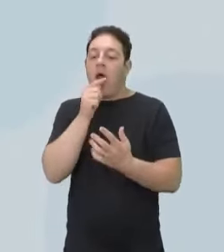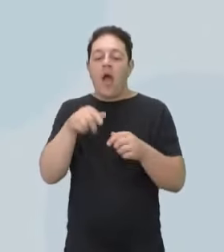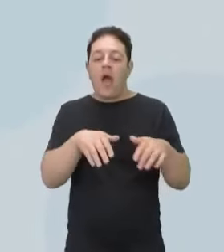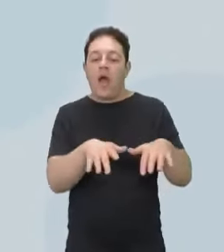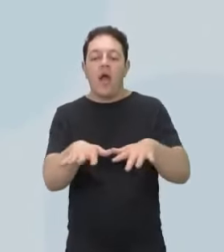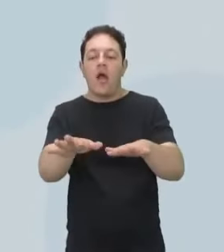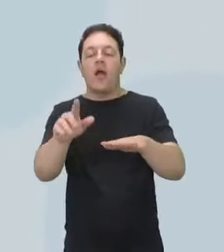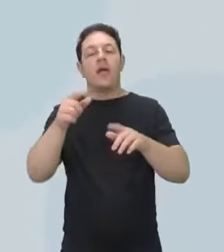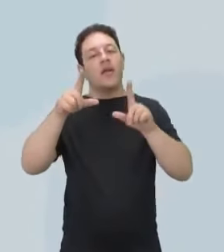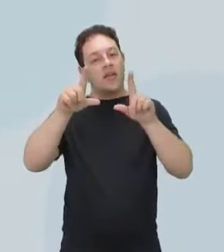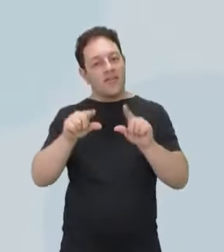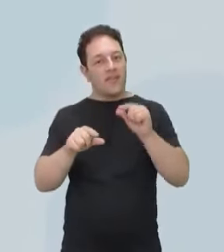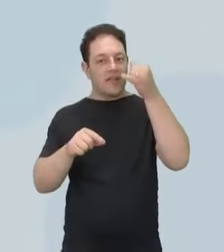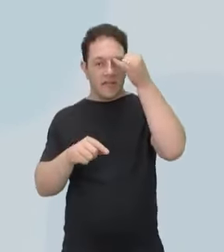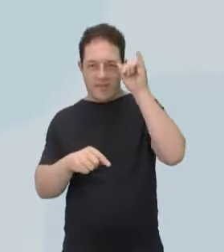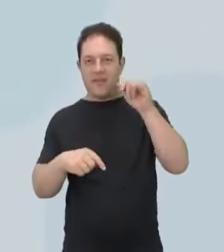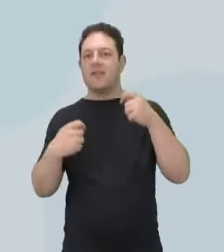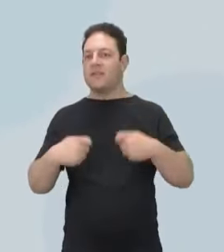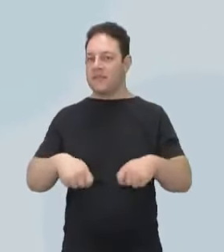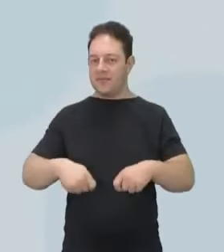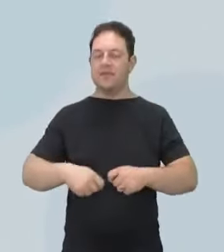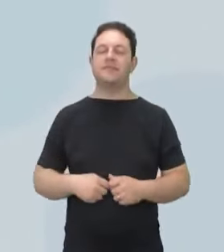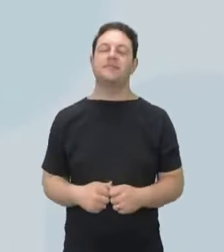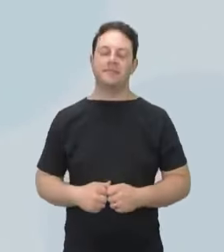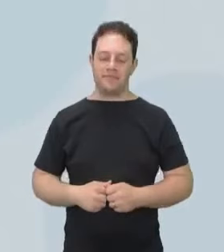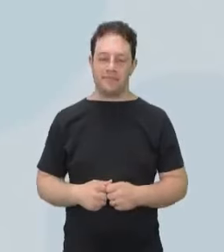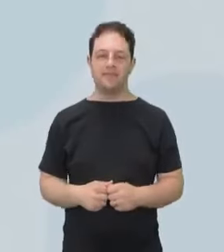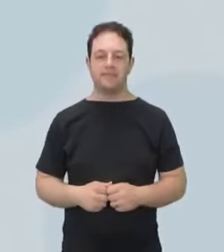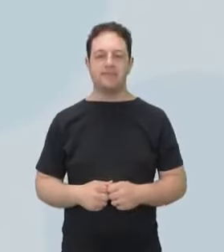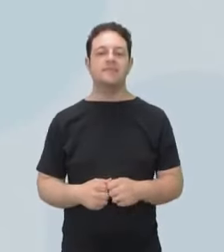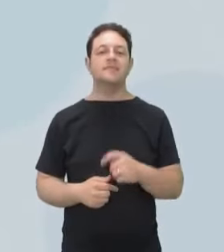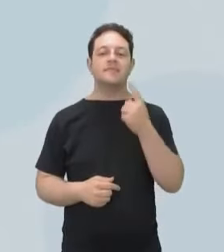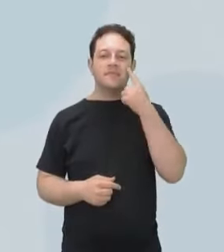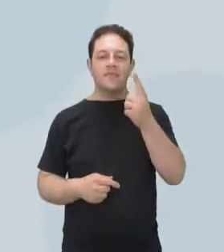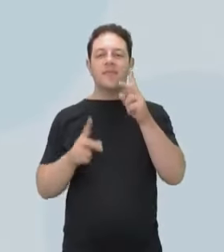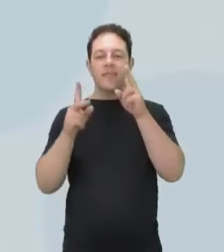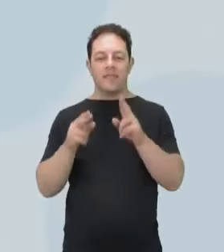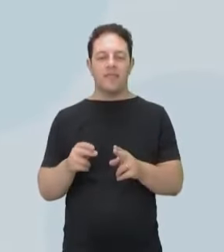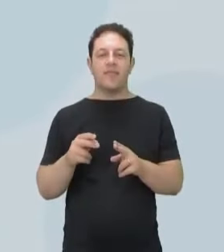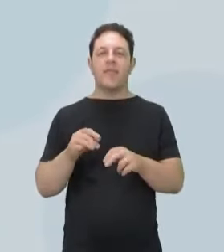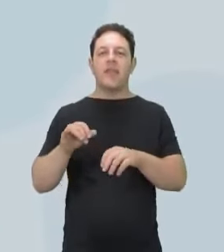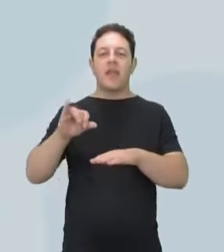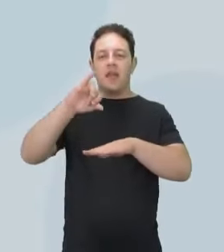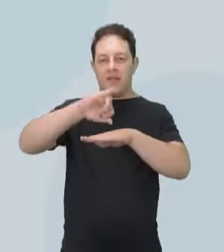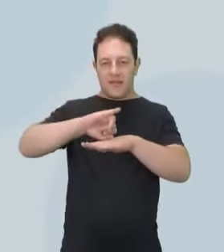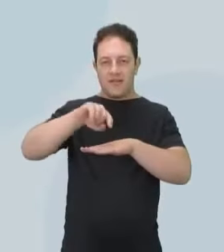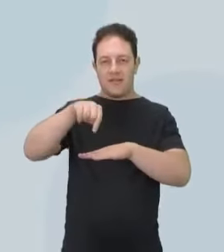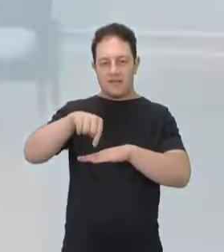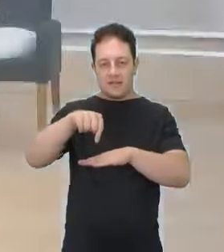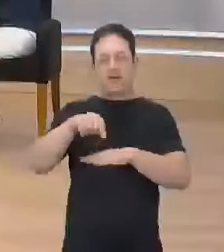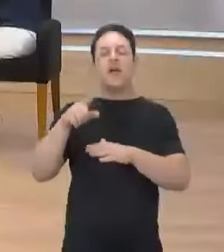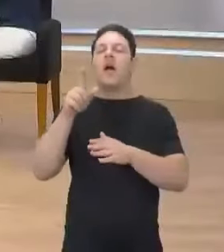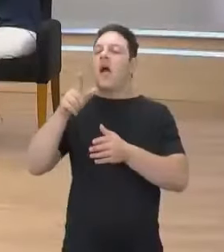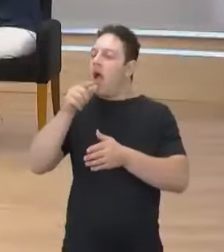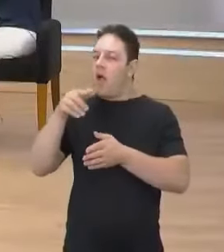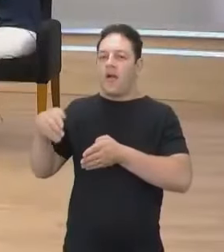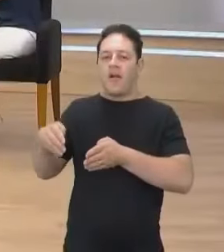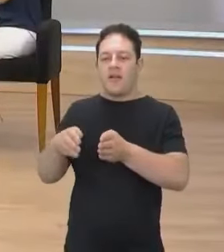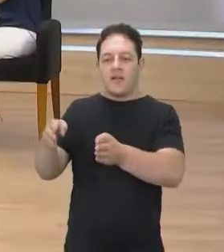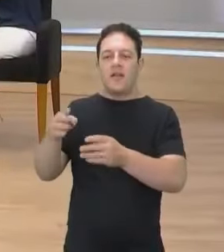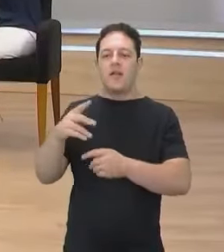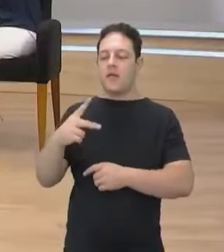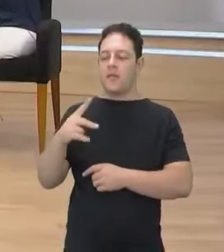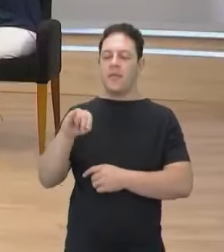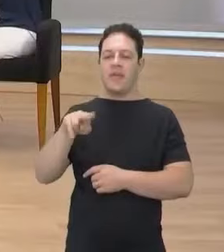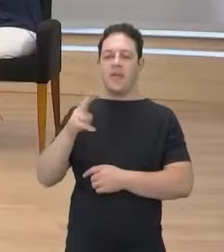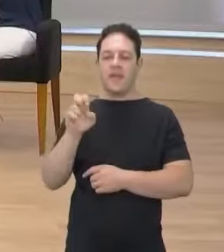ela de forma menos enérgica estruturalmente. Que é o que a gente consegue ver, por exemplo, na capital, no Rio Pinheiros, no Rio Tietê, né? Que